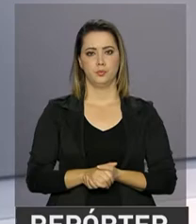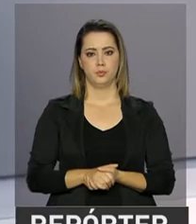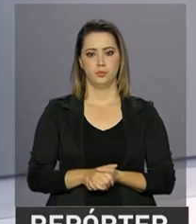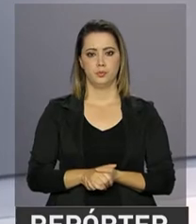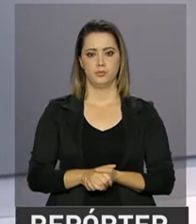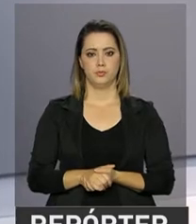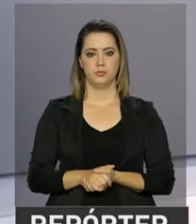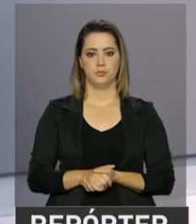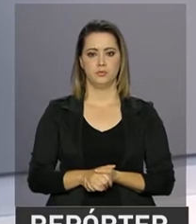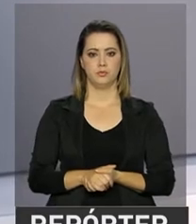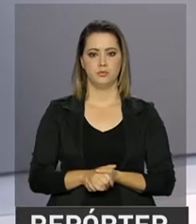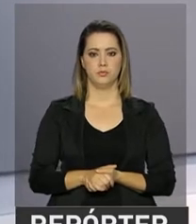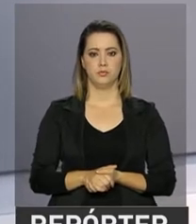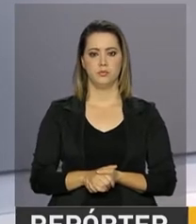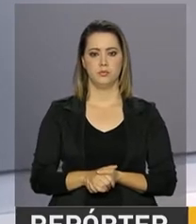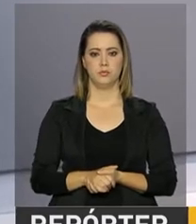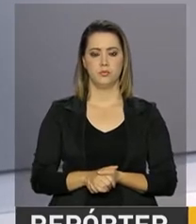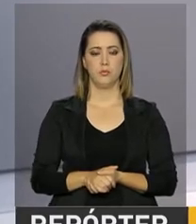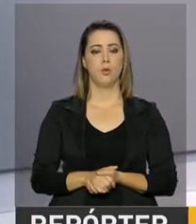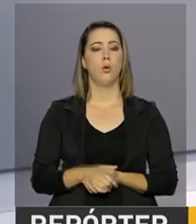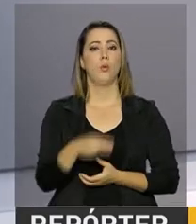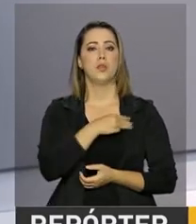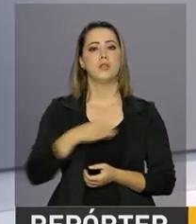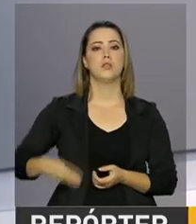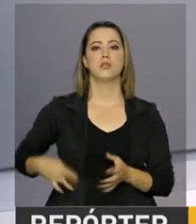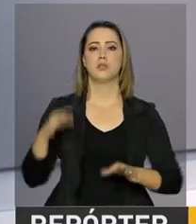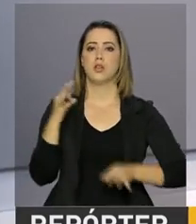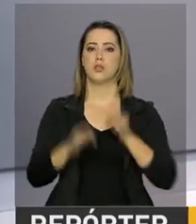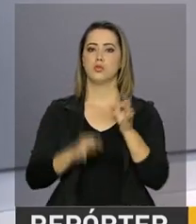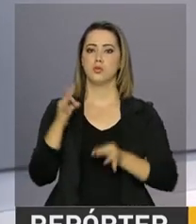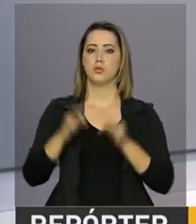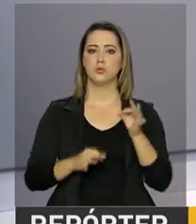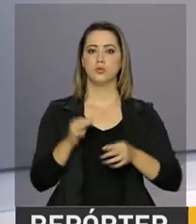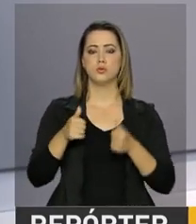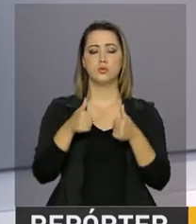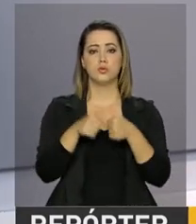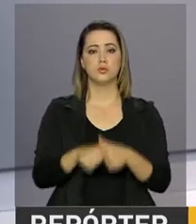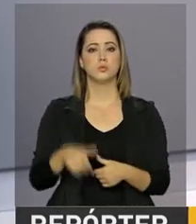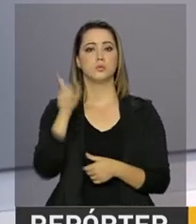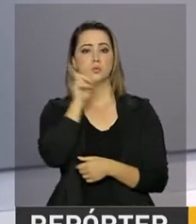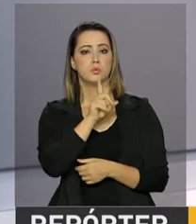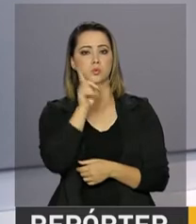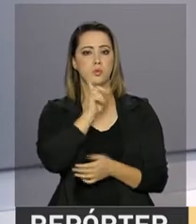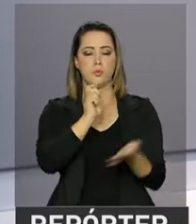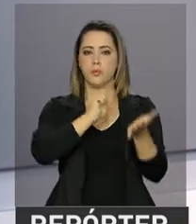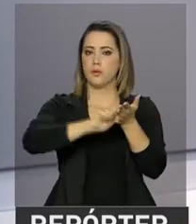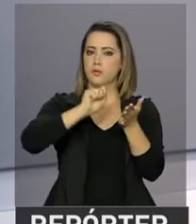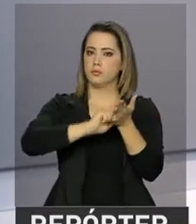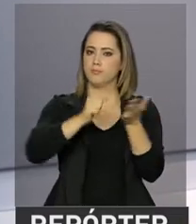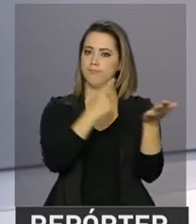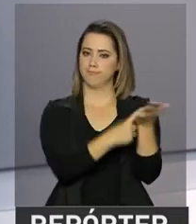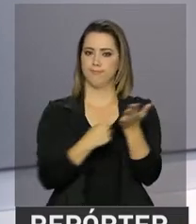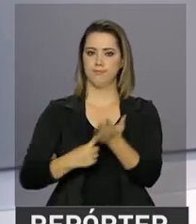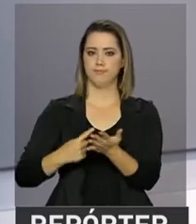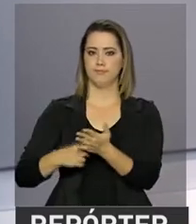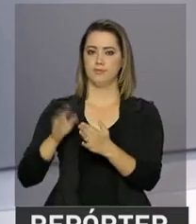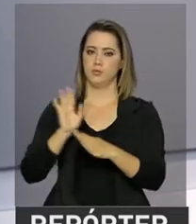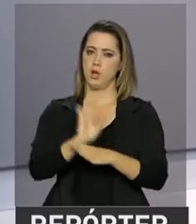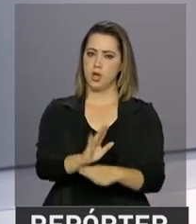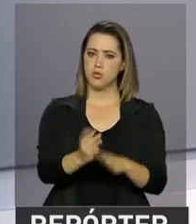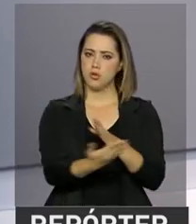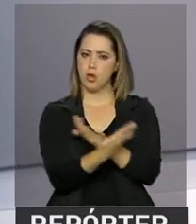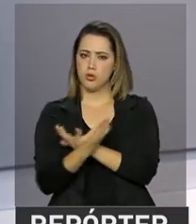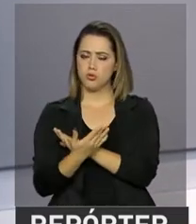o ministro da justiça e segurança pública torquato jardim que está nos estados unidos para assinatura de acordos de cooperação